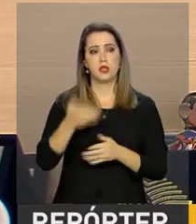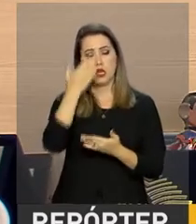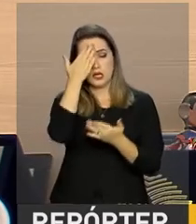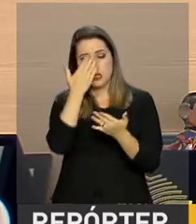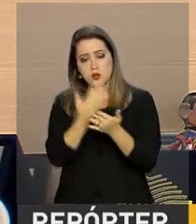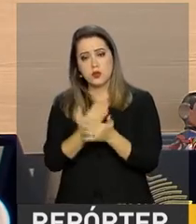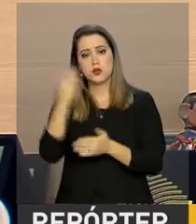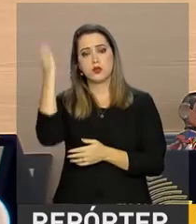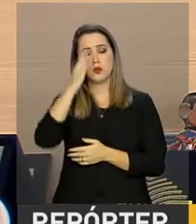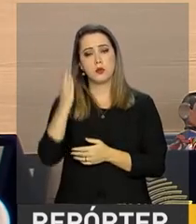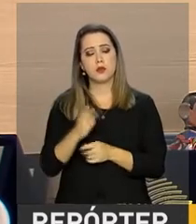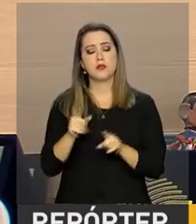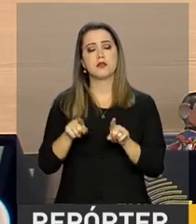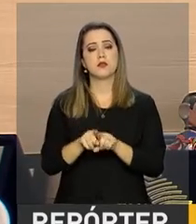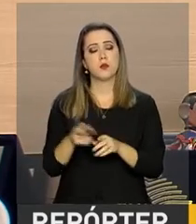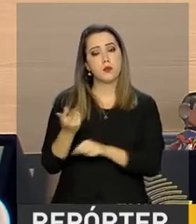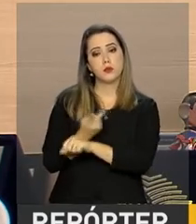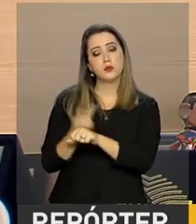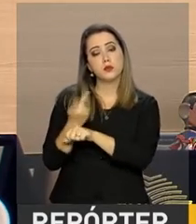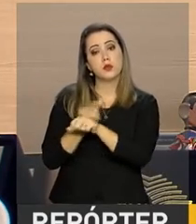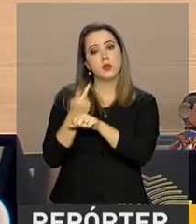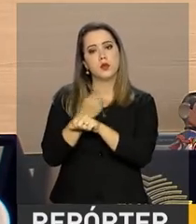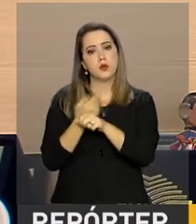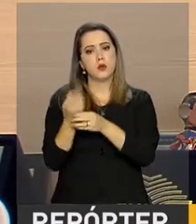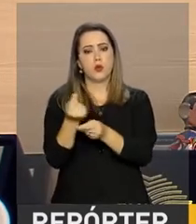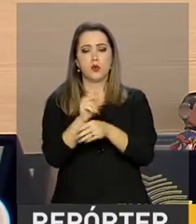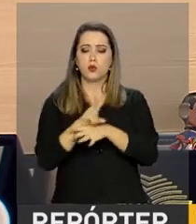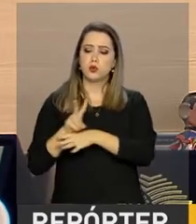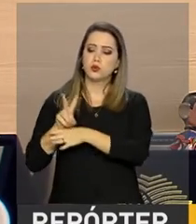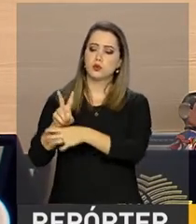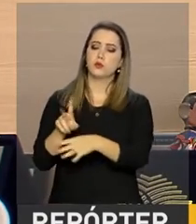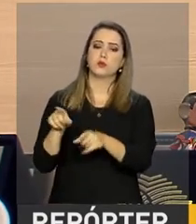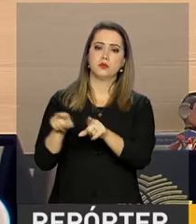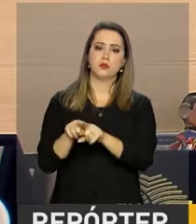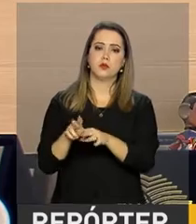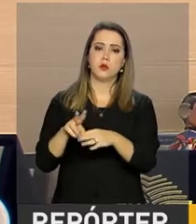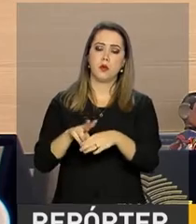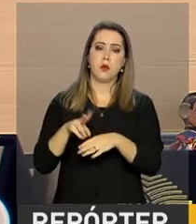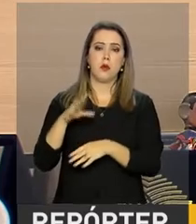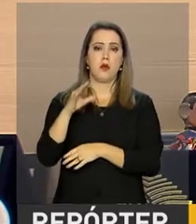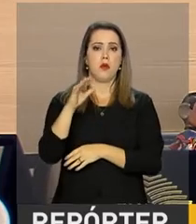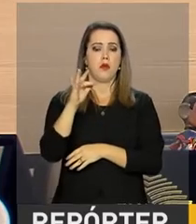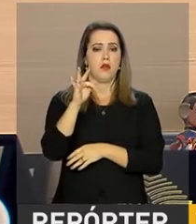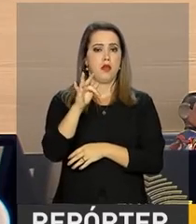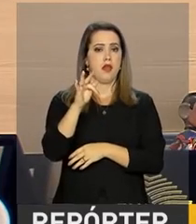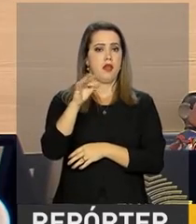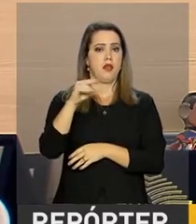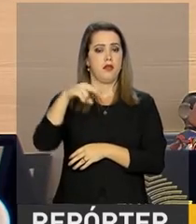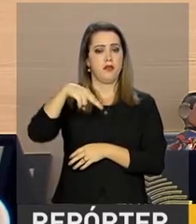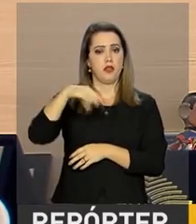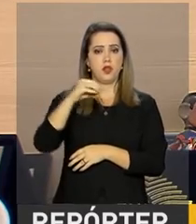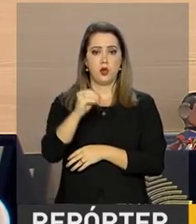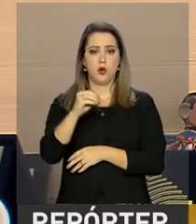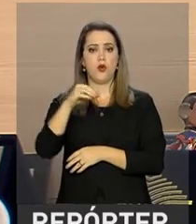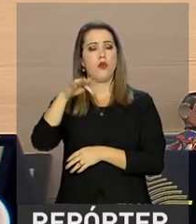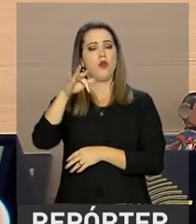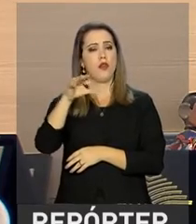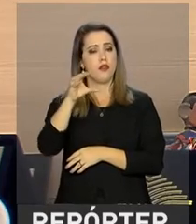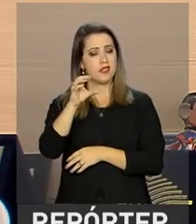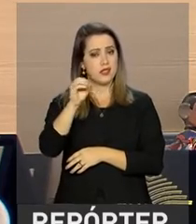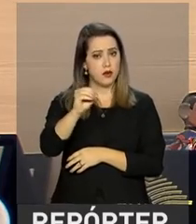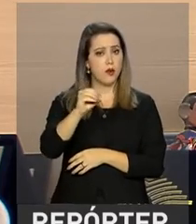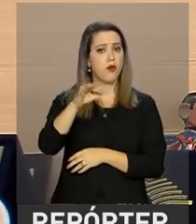no brasil aqueles que buscam o financiamento através do fn o do fnde e do fc ó